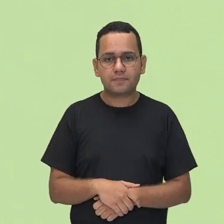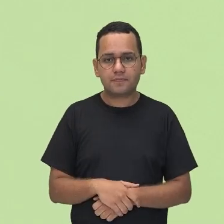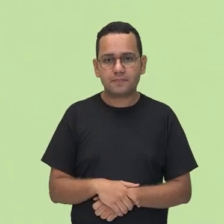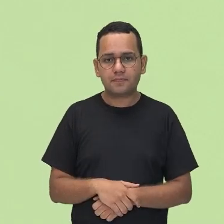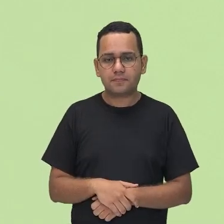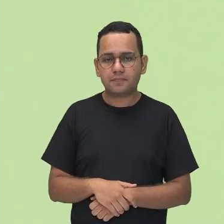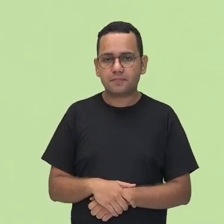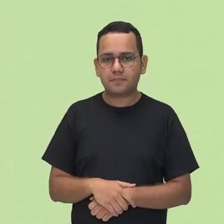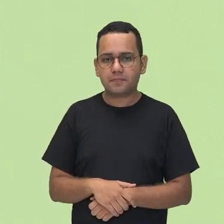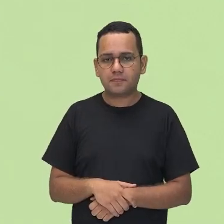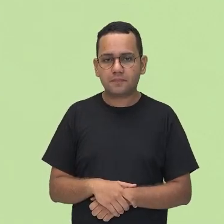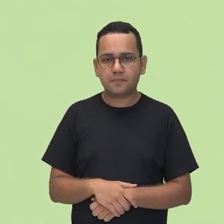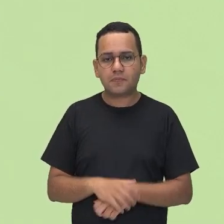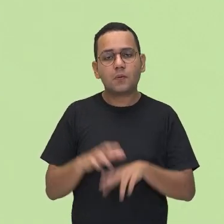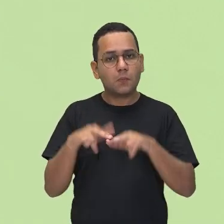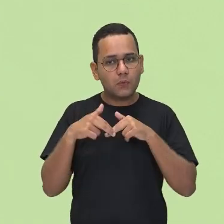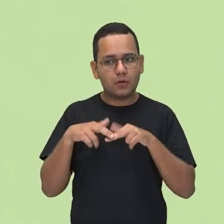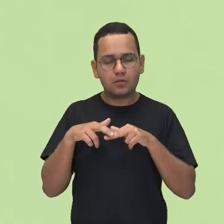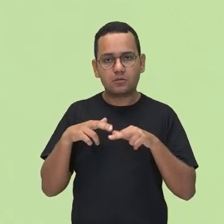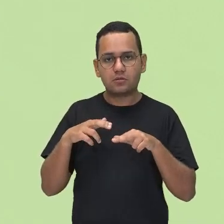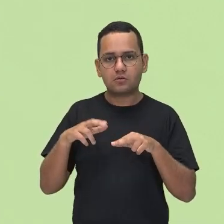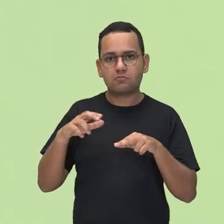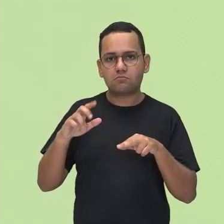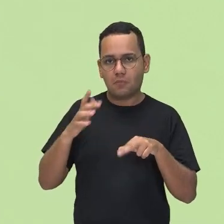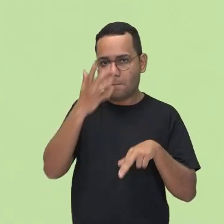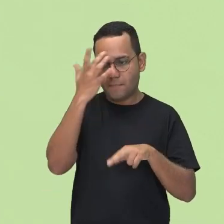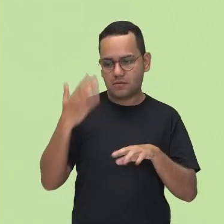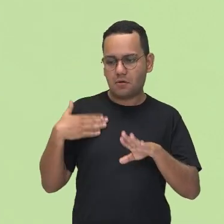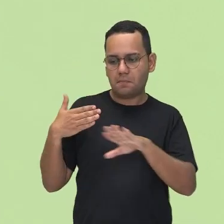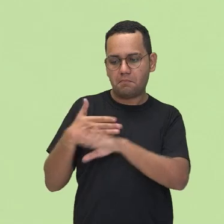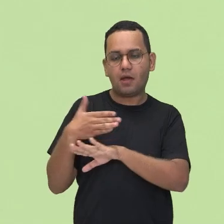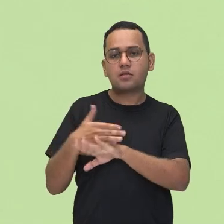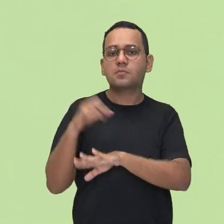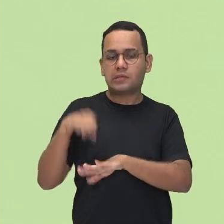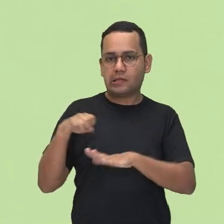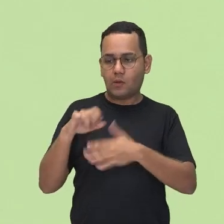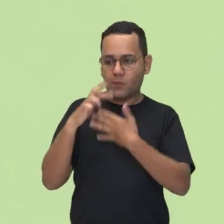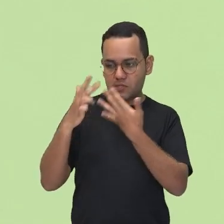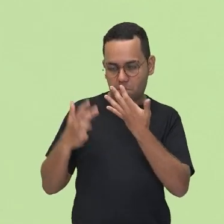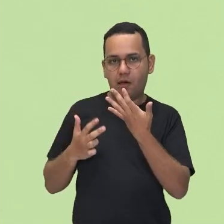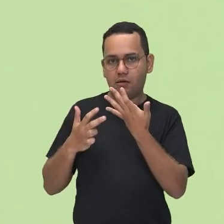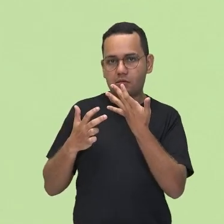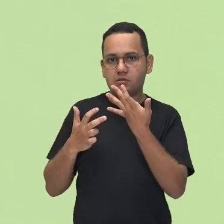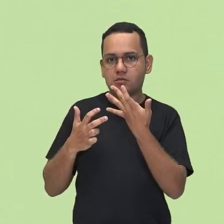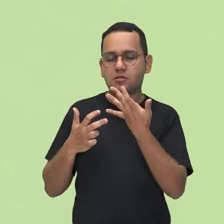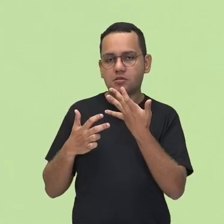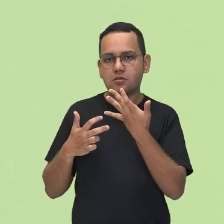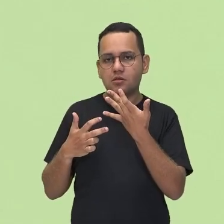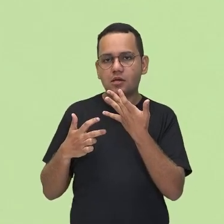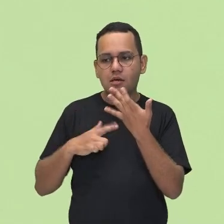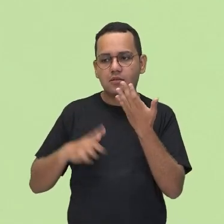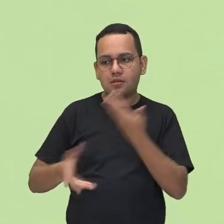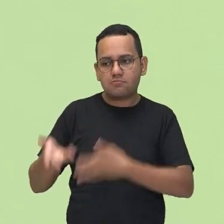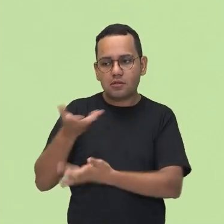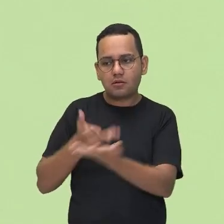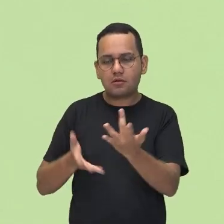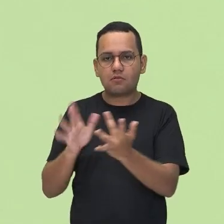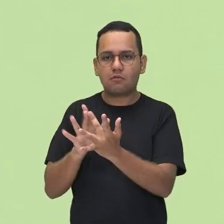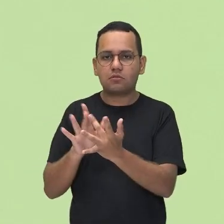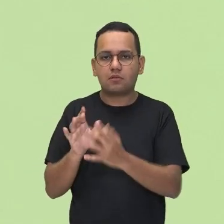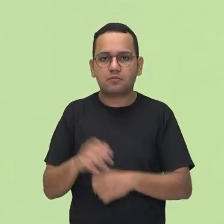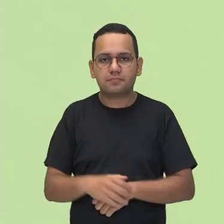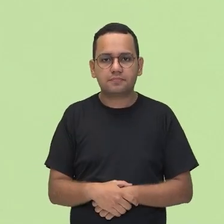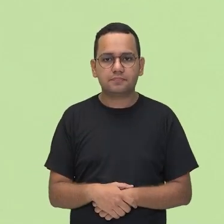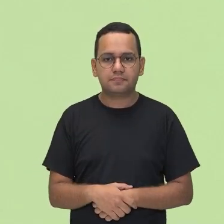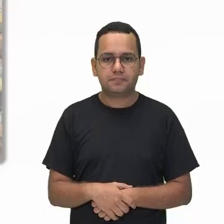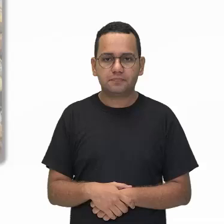ele também está presente, né, ele é uma espécie que também está presente ali no meio ambiente. Vejam aí